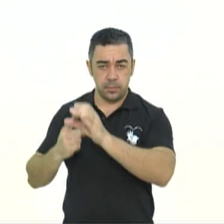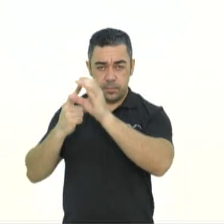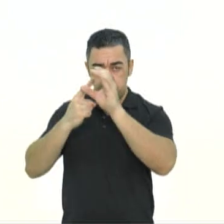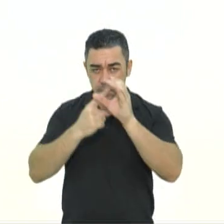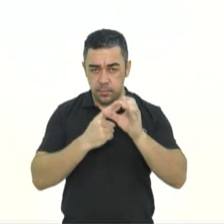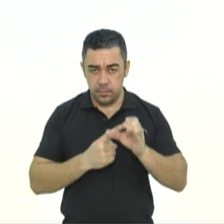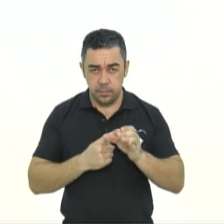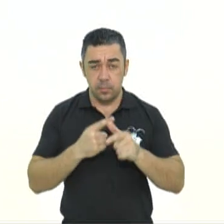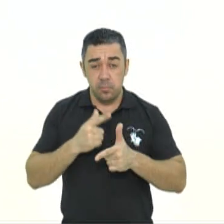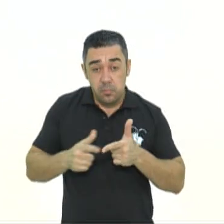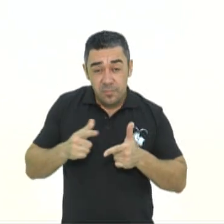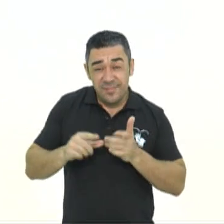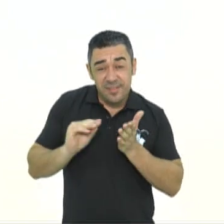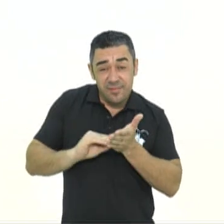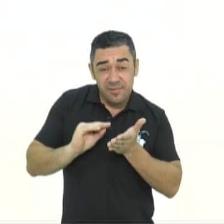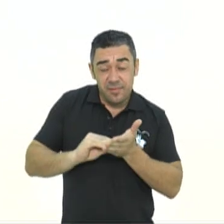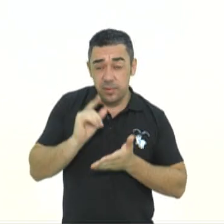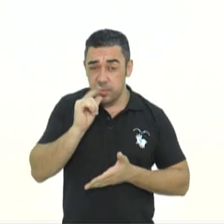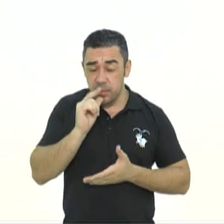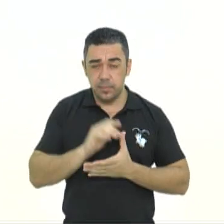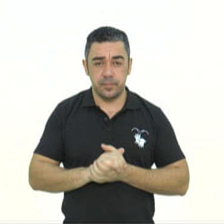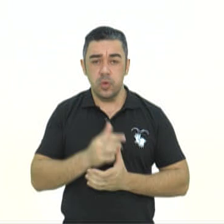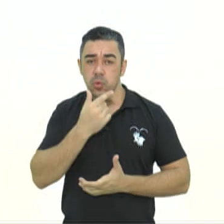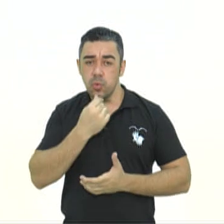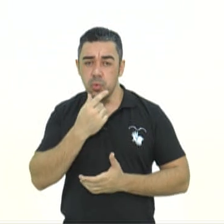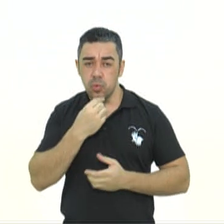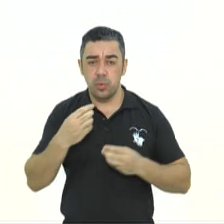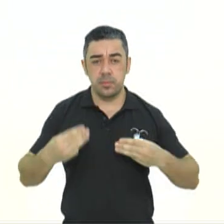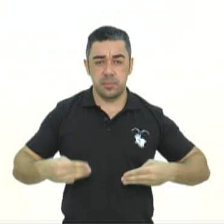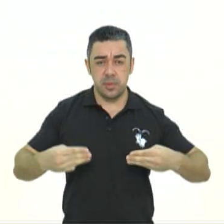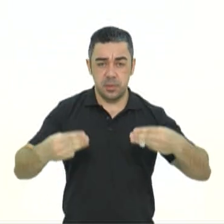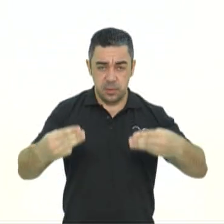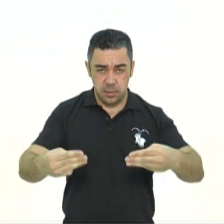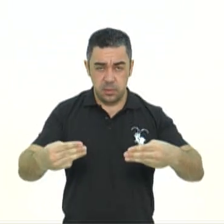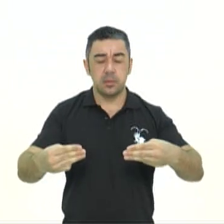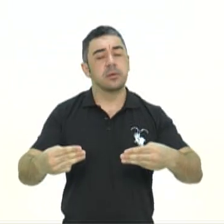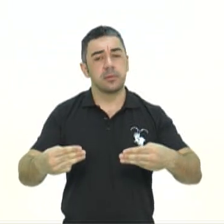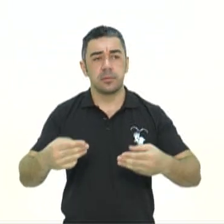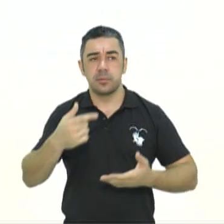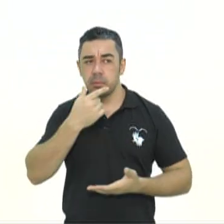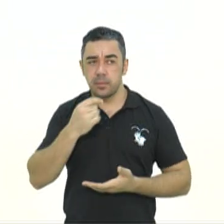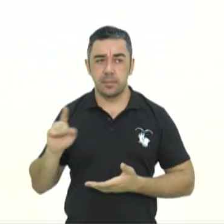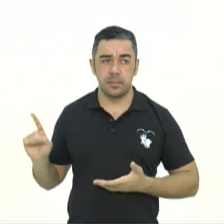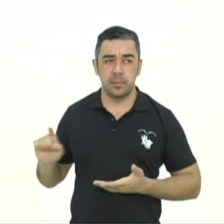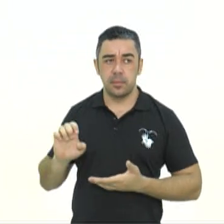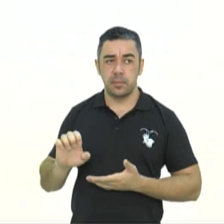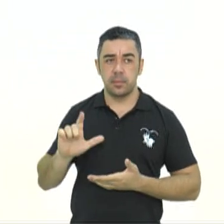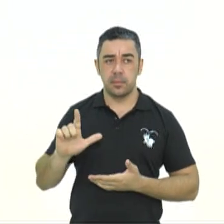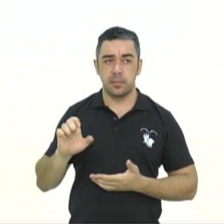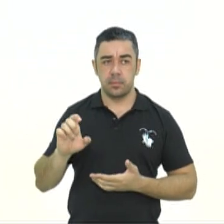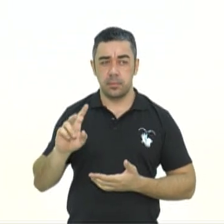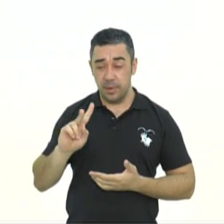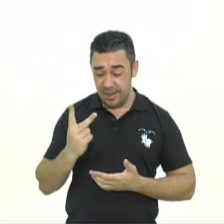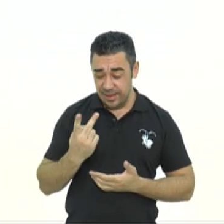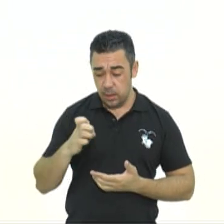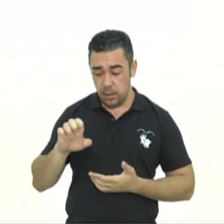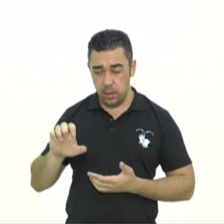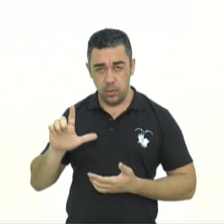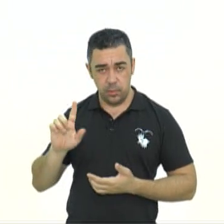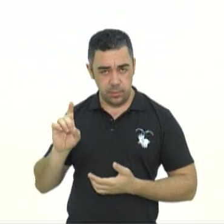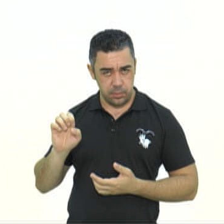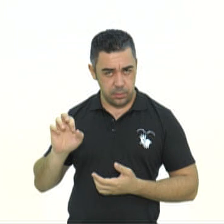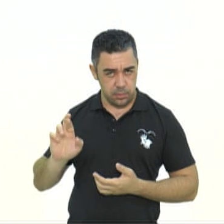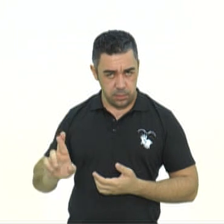hídrica, informou o ministro da Integração Nacional, Helder Barbalho, ao participar do